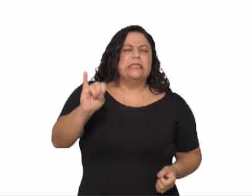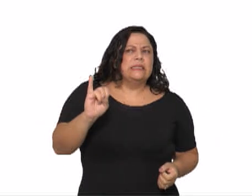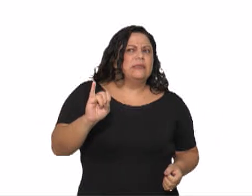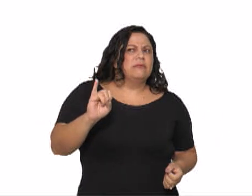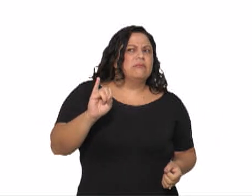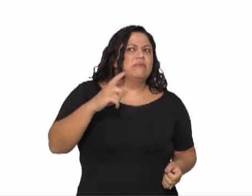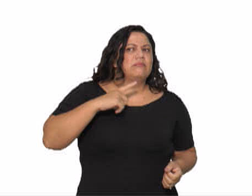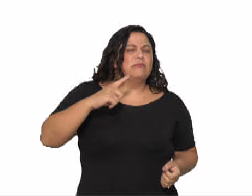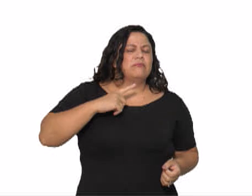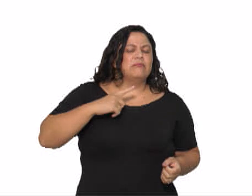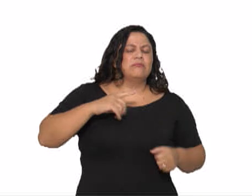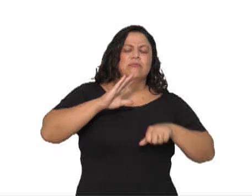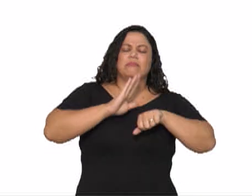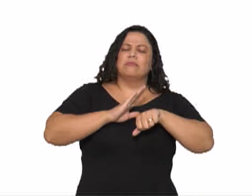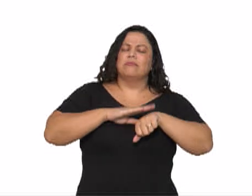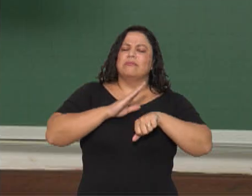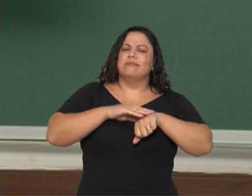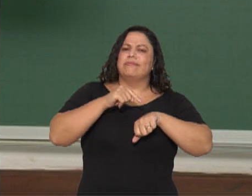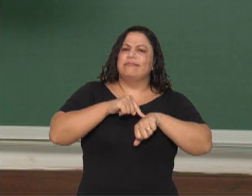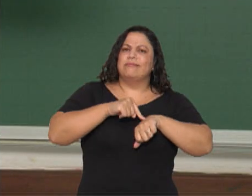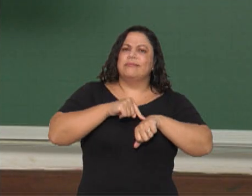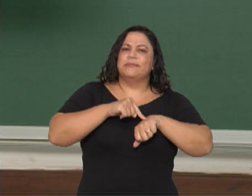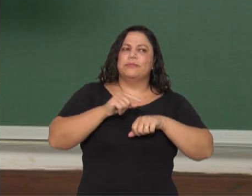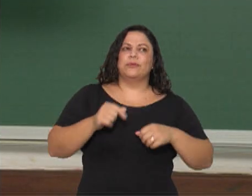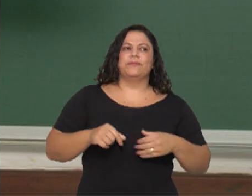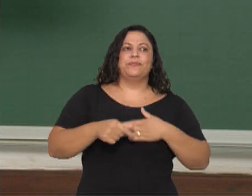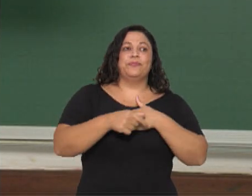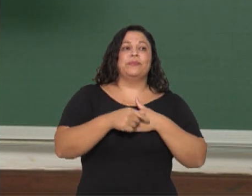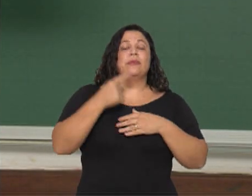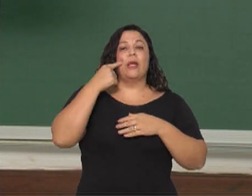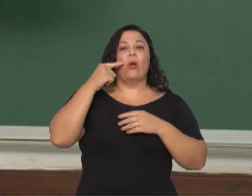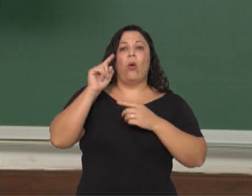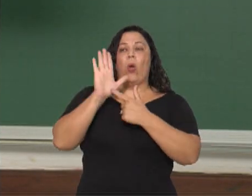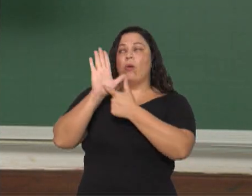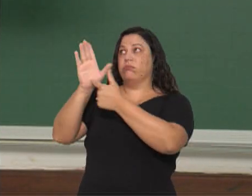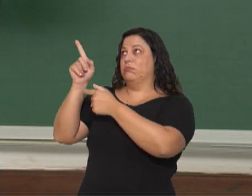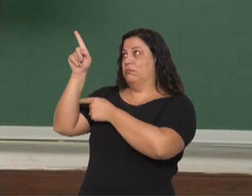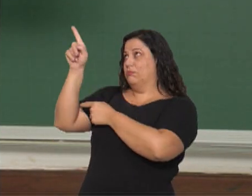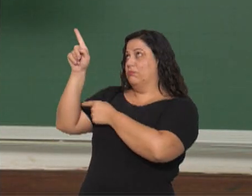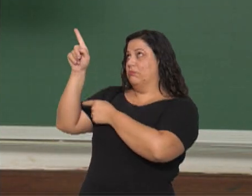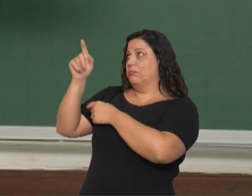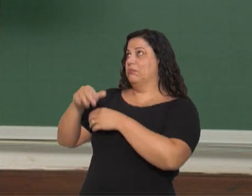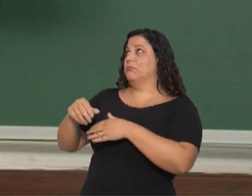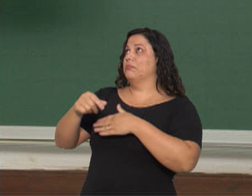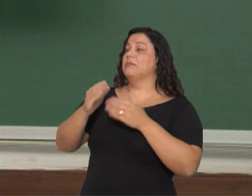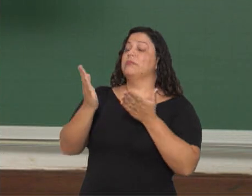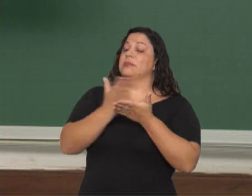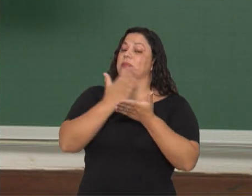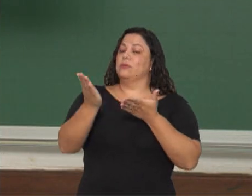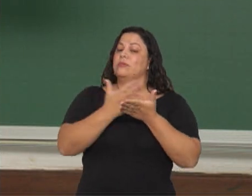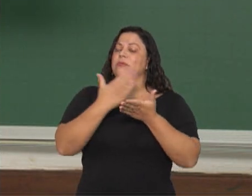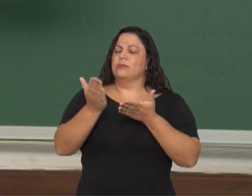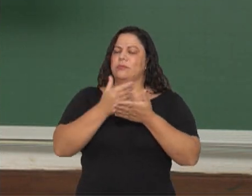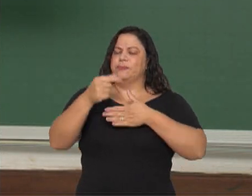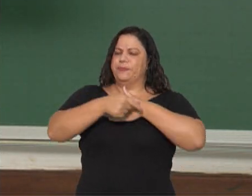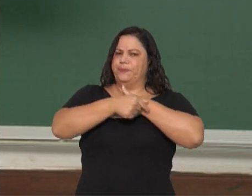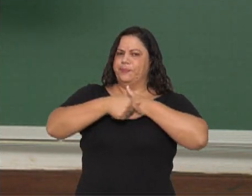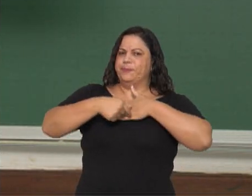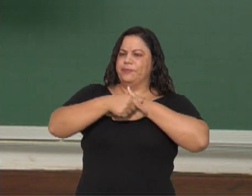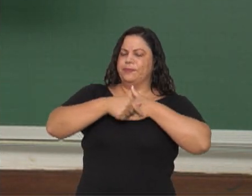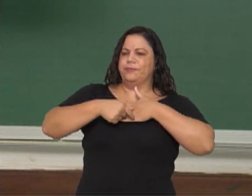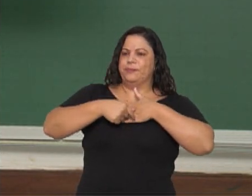Glória Quirinos. Então, trago para vocês, esse é o livro no qual consta o poema da Glória Quirinos. É uma escritora